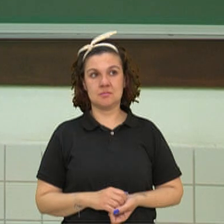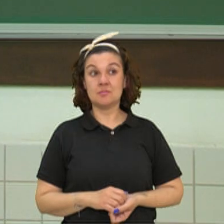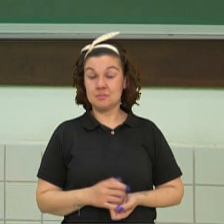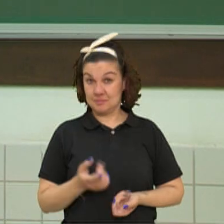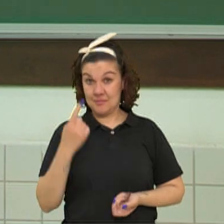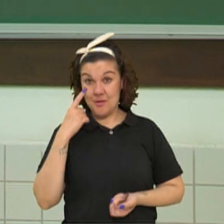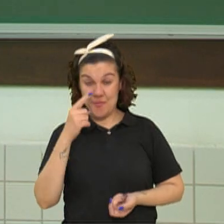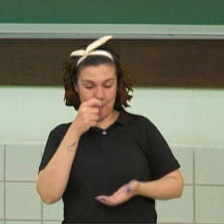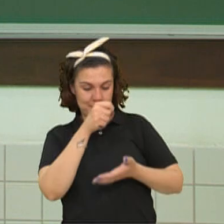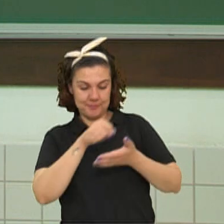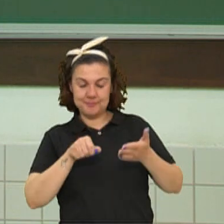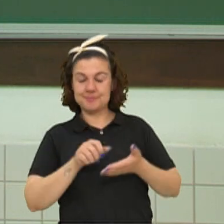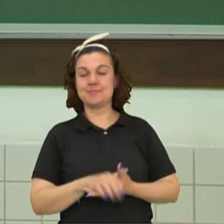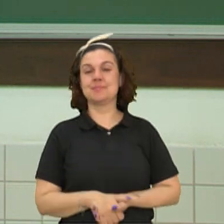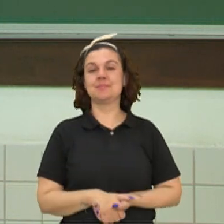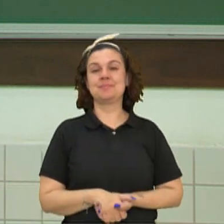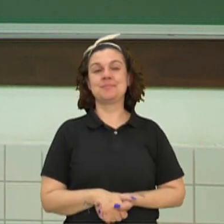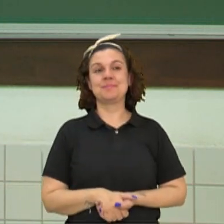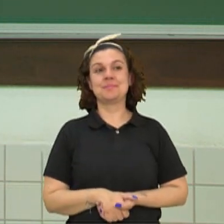Vamos para a correção?